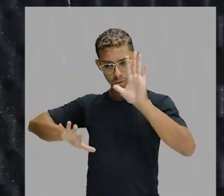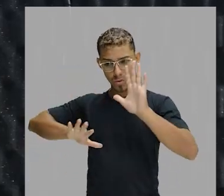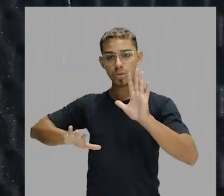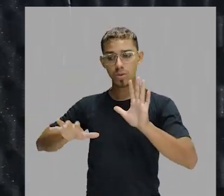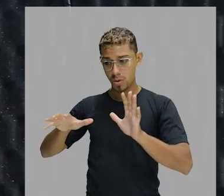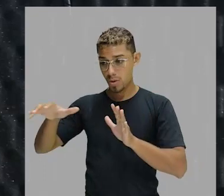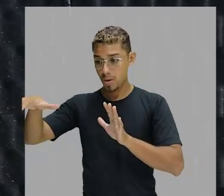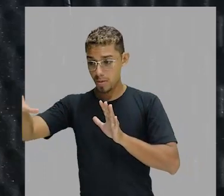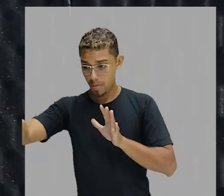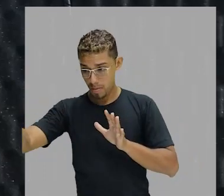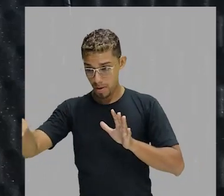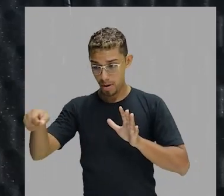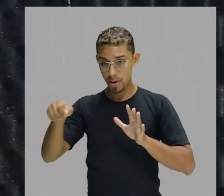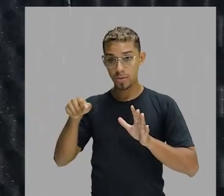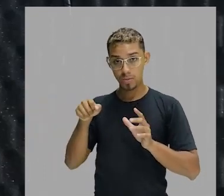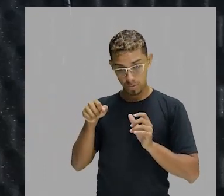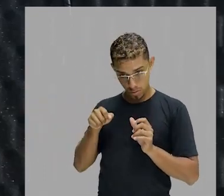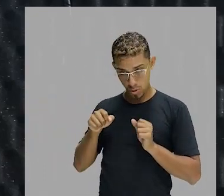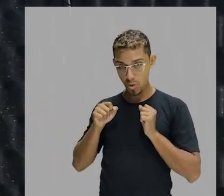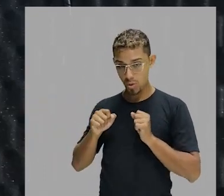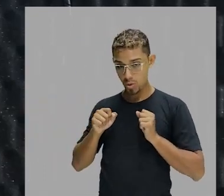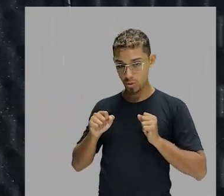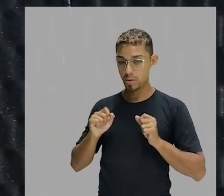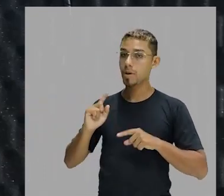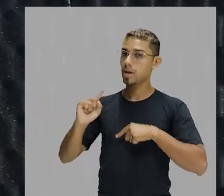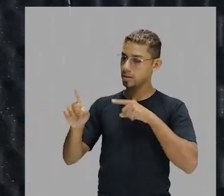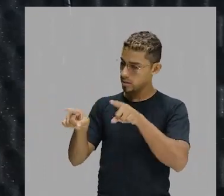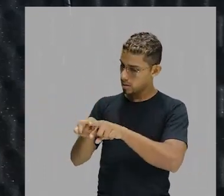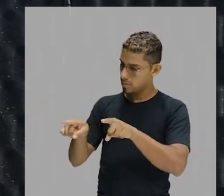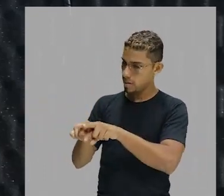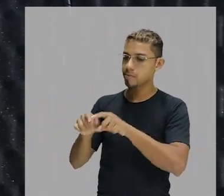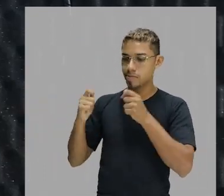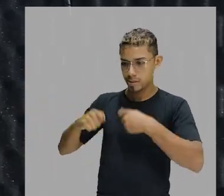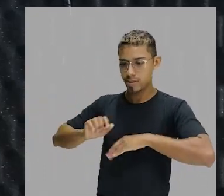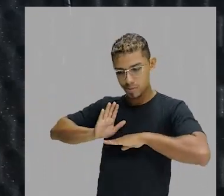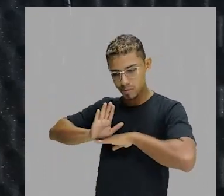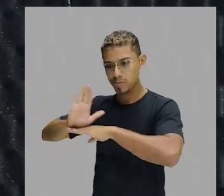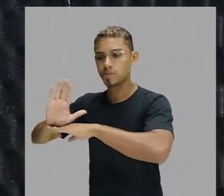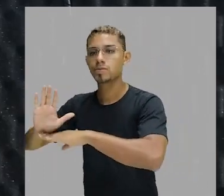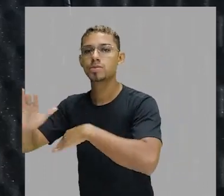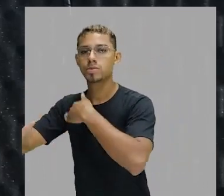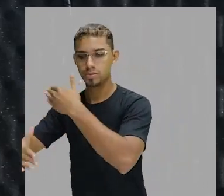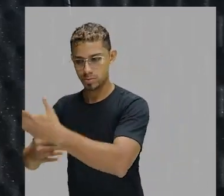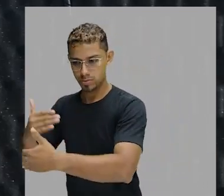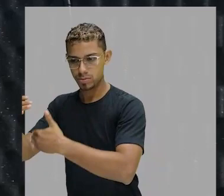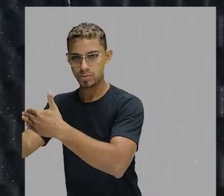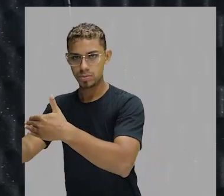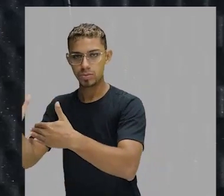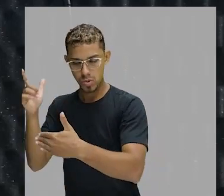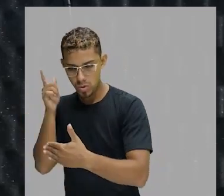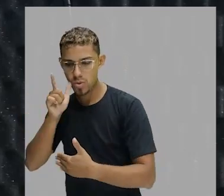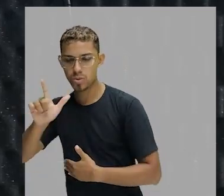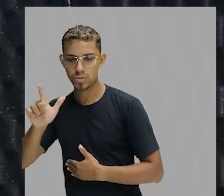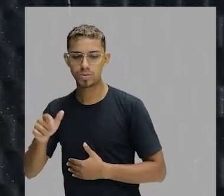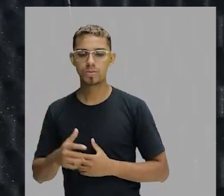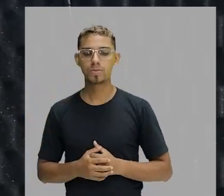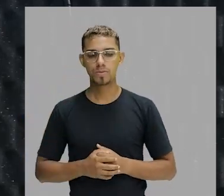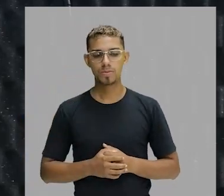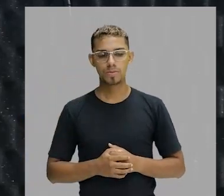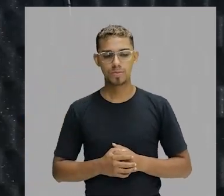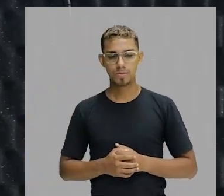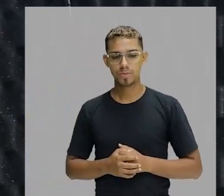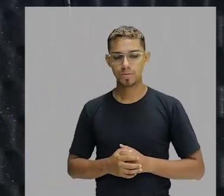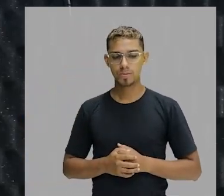recuperar esse meio, ou seja, tu pode explorar de maneira direta, tá certo? Mas buscando meios de recuperar esse ambiente,